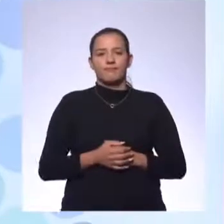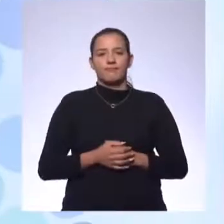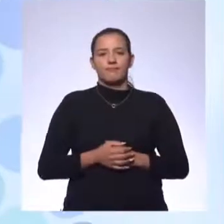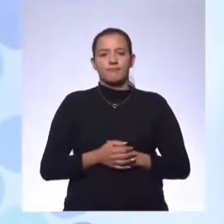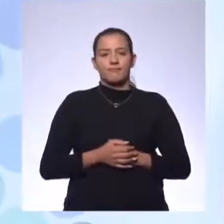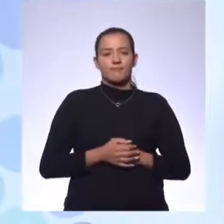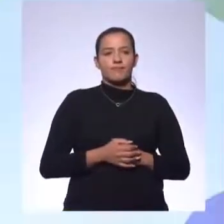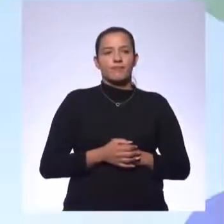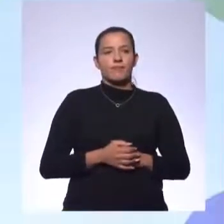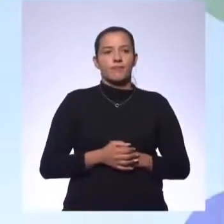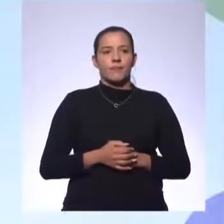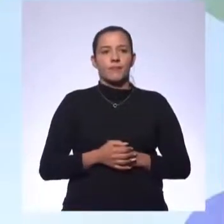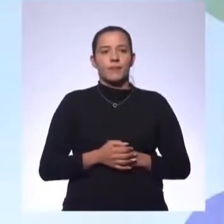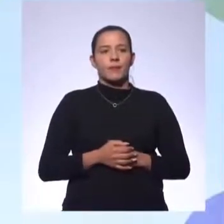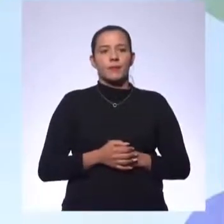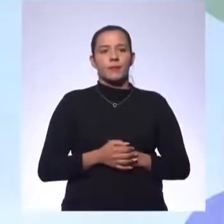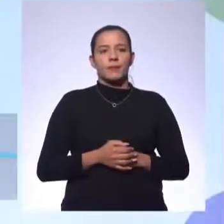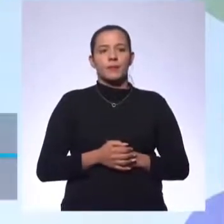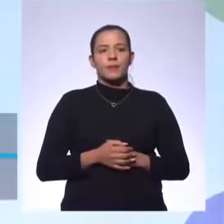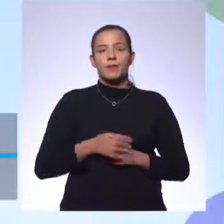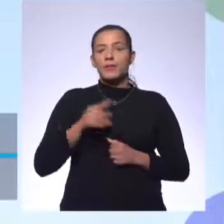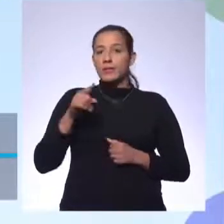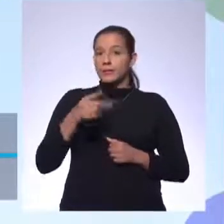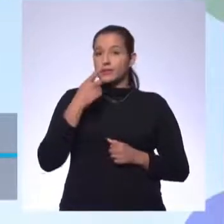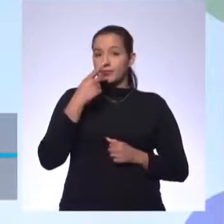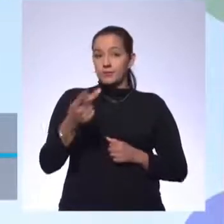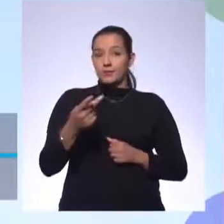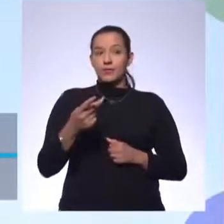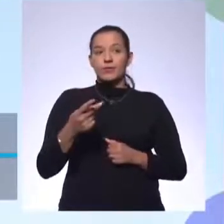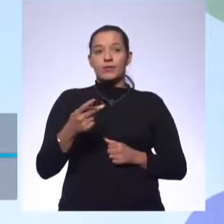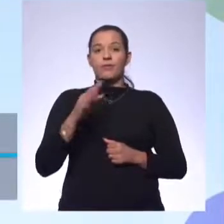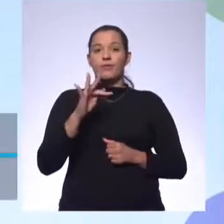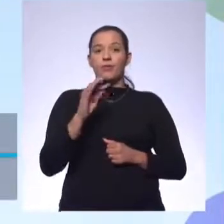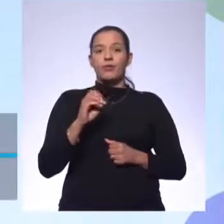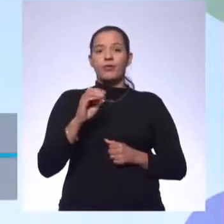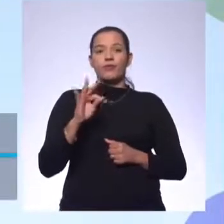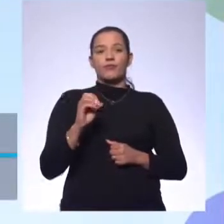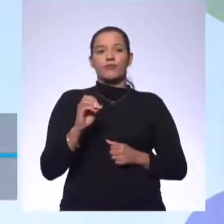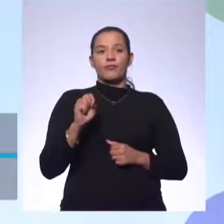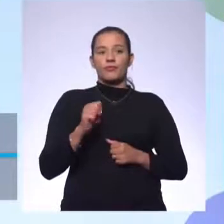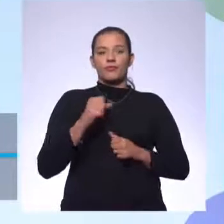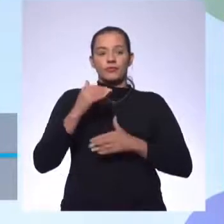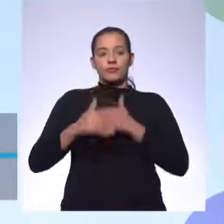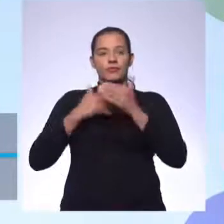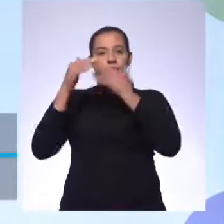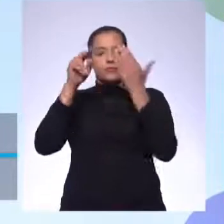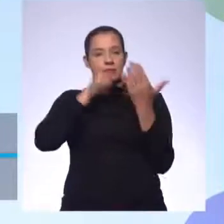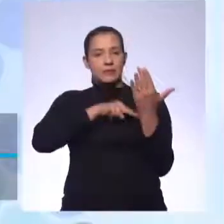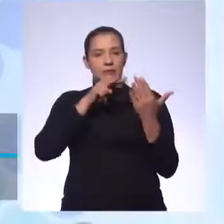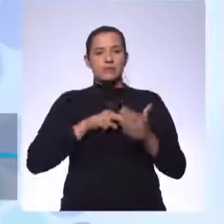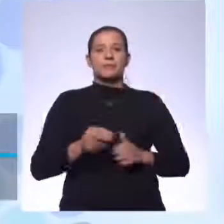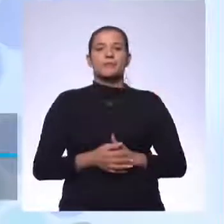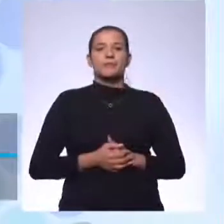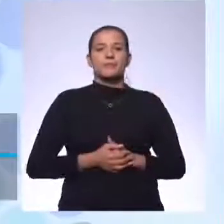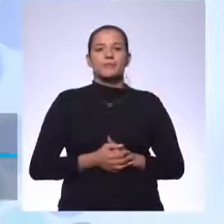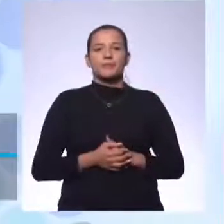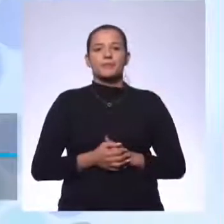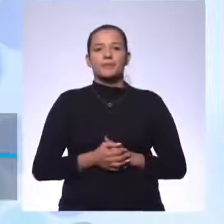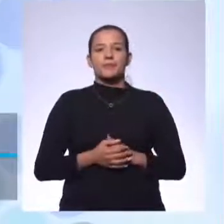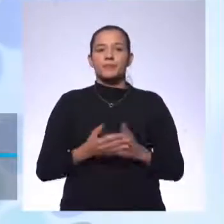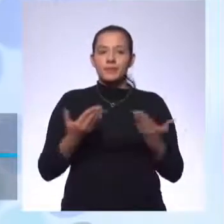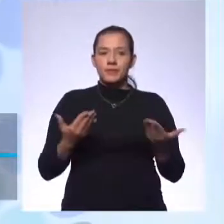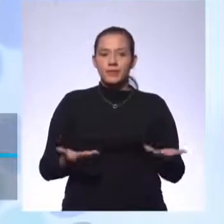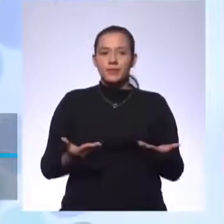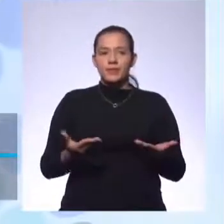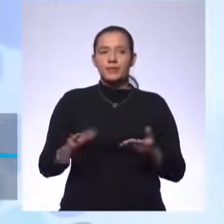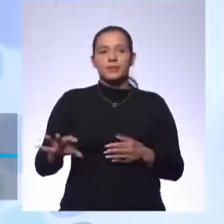o ponto. A professora Lúcia falando que desenvolveu a leitura lendo fotonovelas. Bacana, olha que legal. Né? Isto. Então,